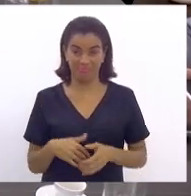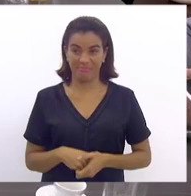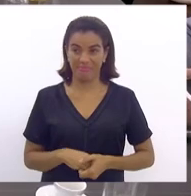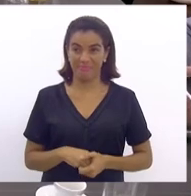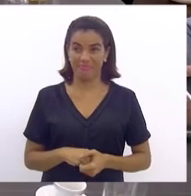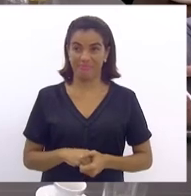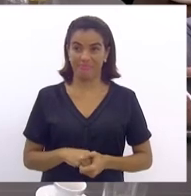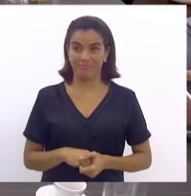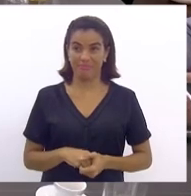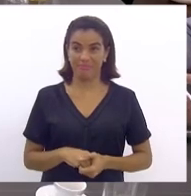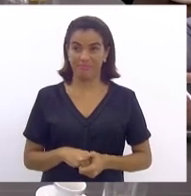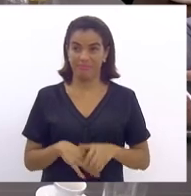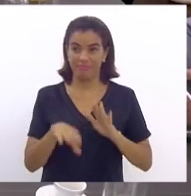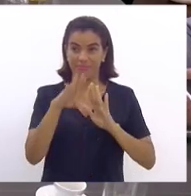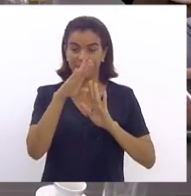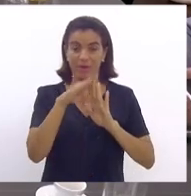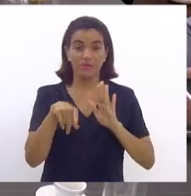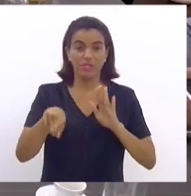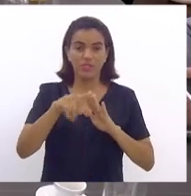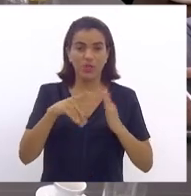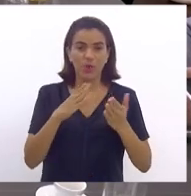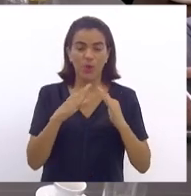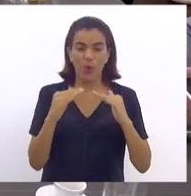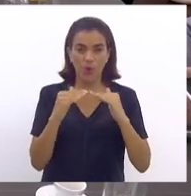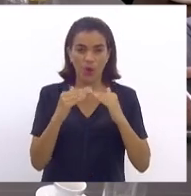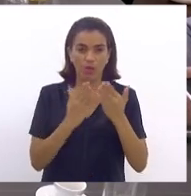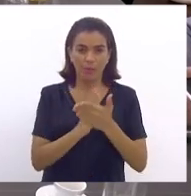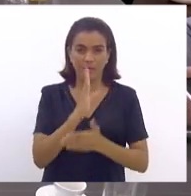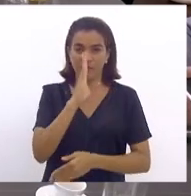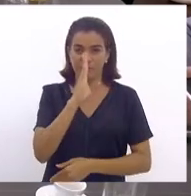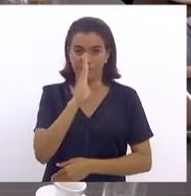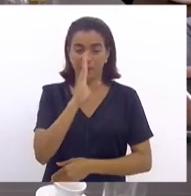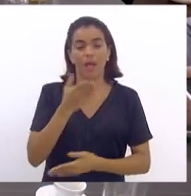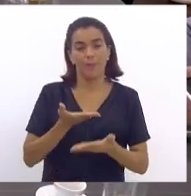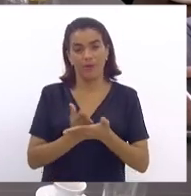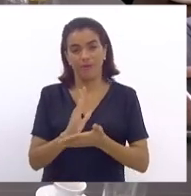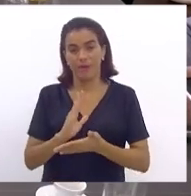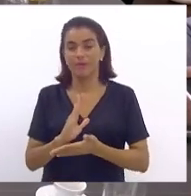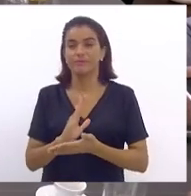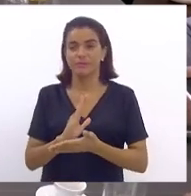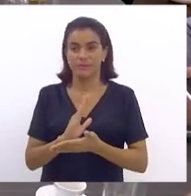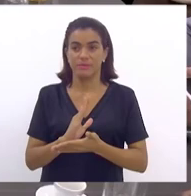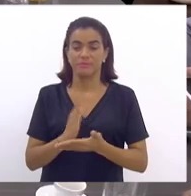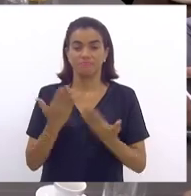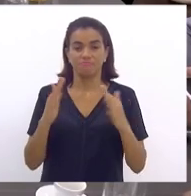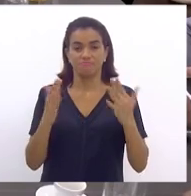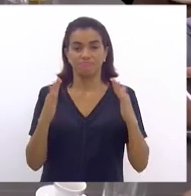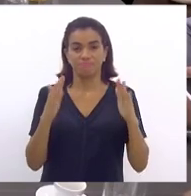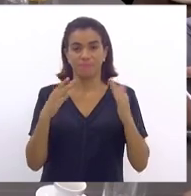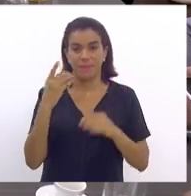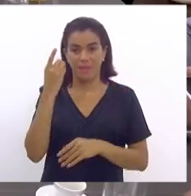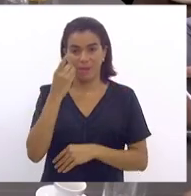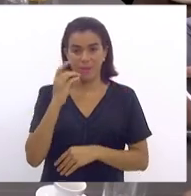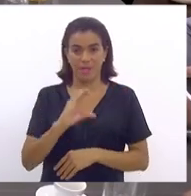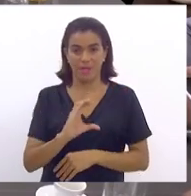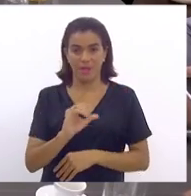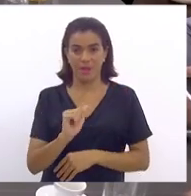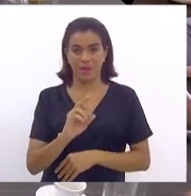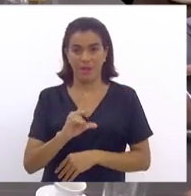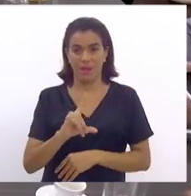Então vamos ao... Senhores que aprovam, encerrada a discussão. Senhores que aprovam, permaneçam como estão. Aprovado. Parabéns, deputado Carlinhos